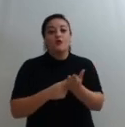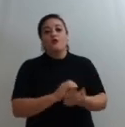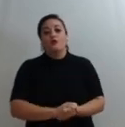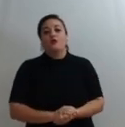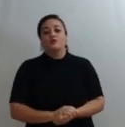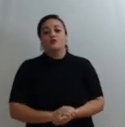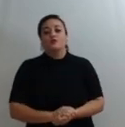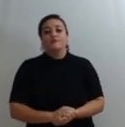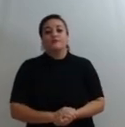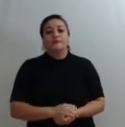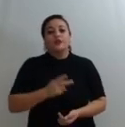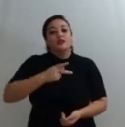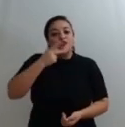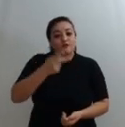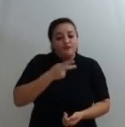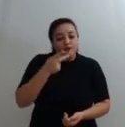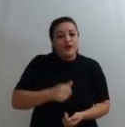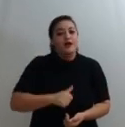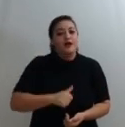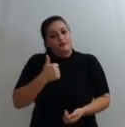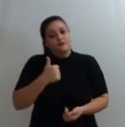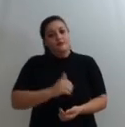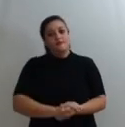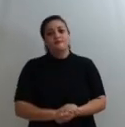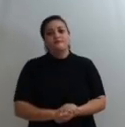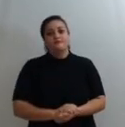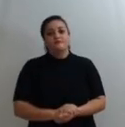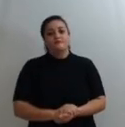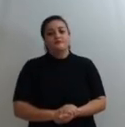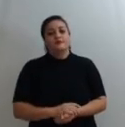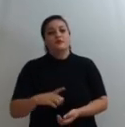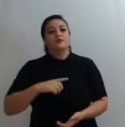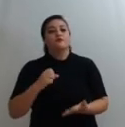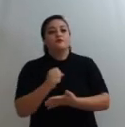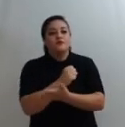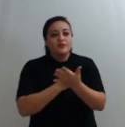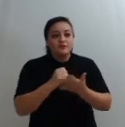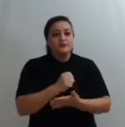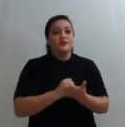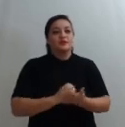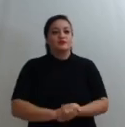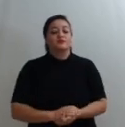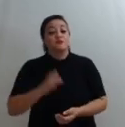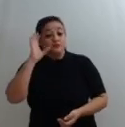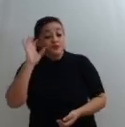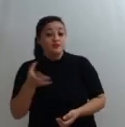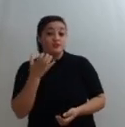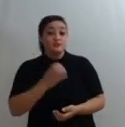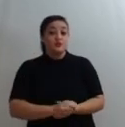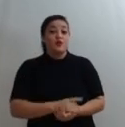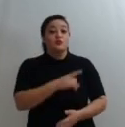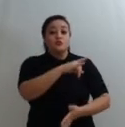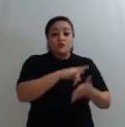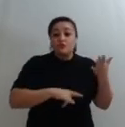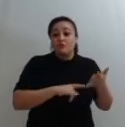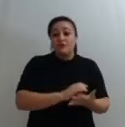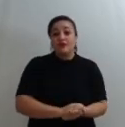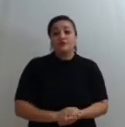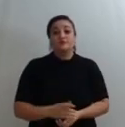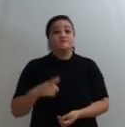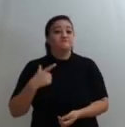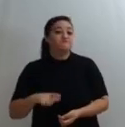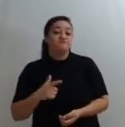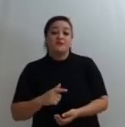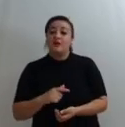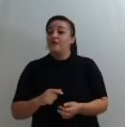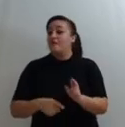e compõem tal medida, servindo como fundamentação para seu decidir. Documentos esses que, no entanto, não foram apresentados